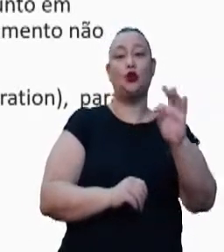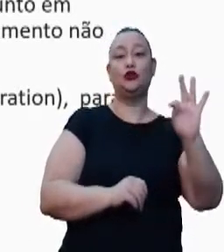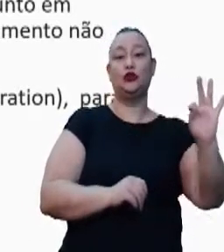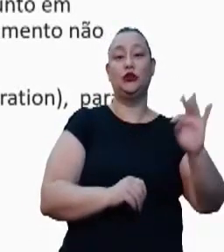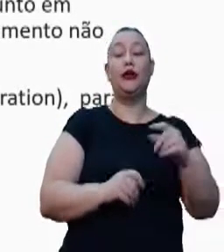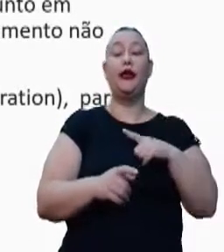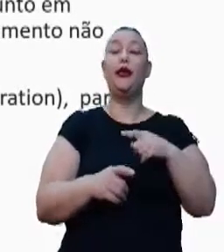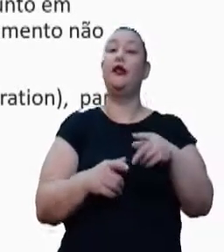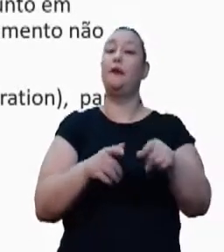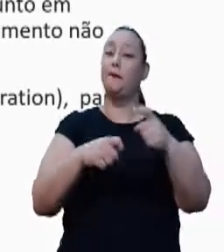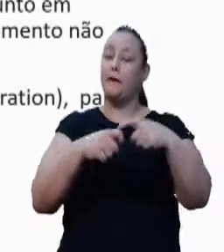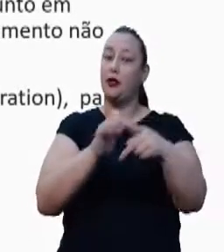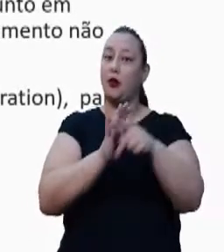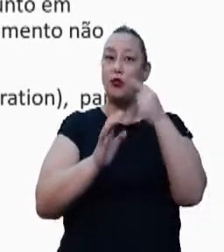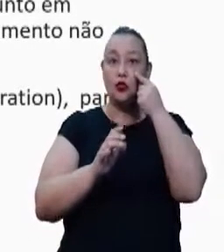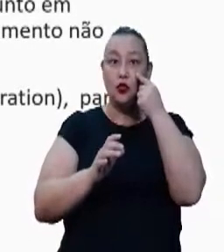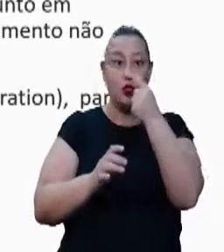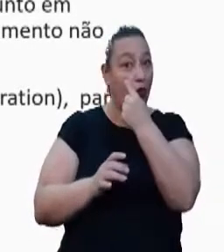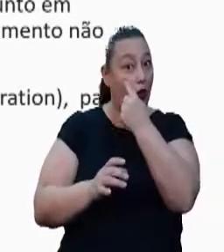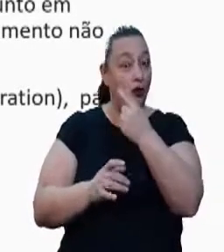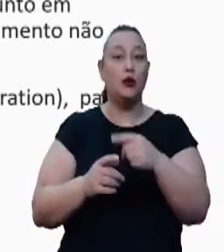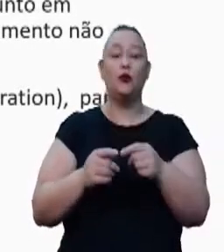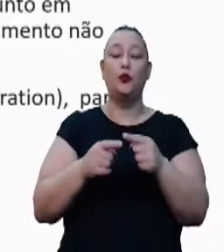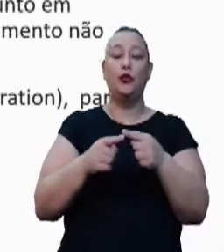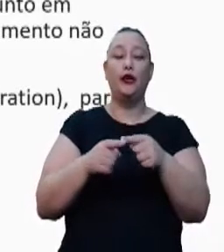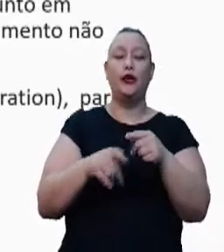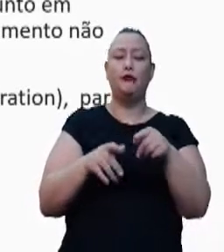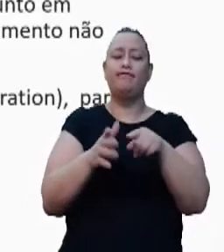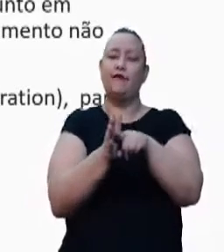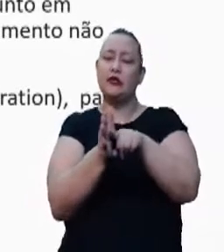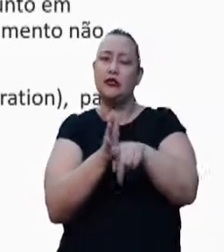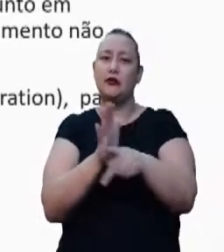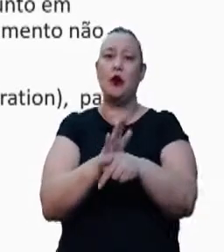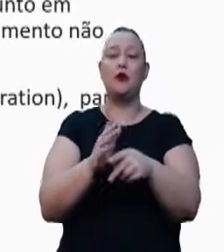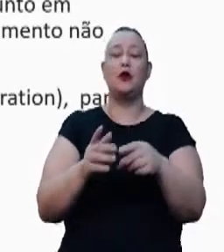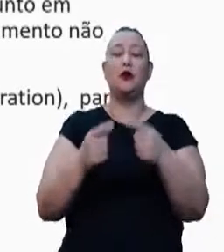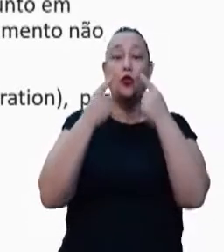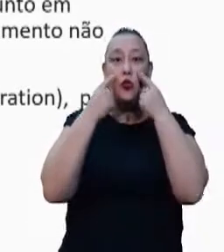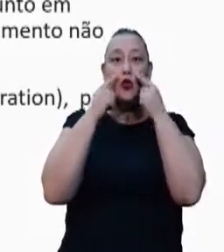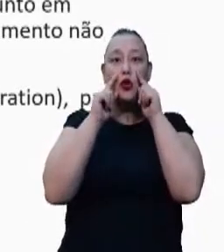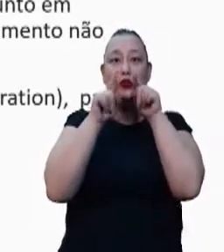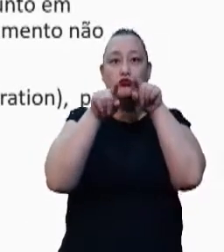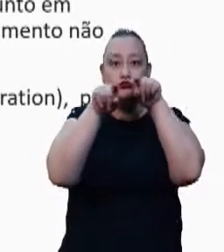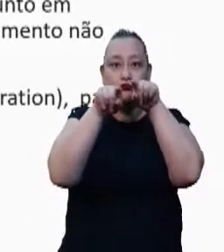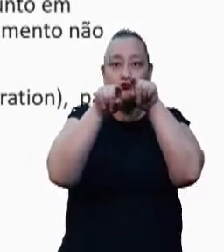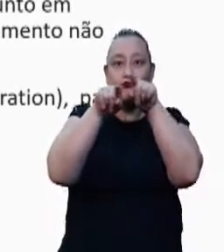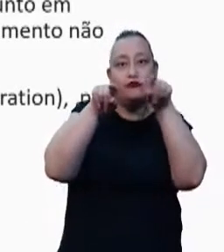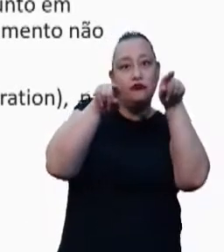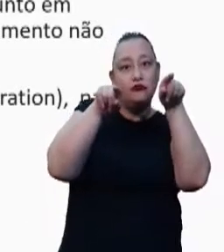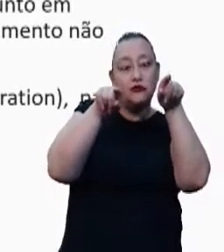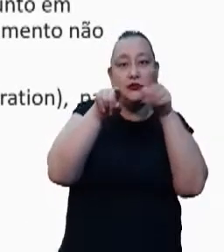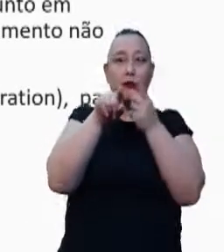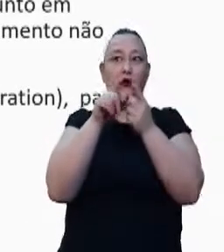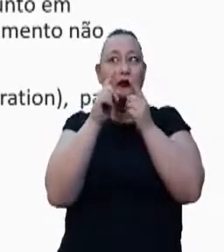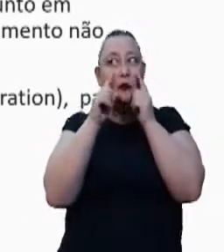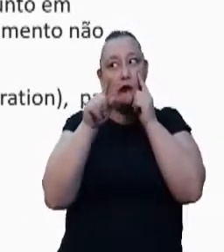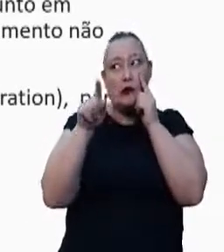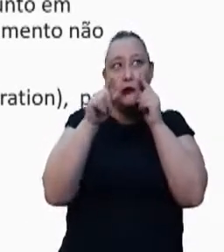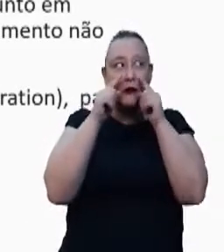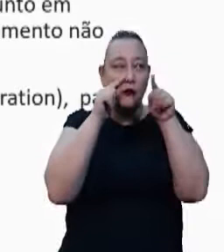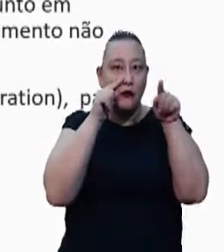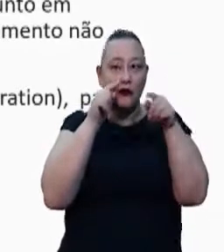queria alternativas para tratar o estrabismo. O que é o estrabismo? É aquele olho torto que a gente fala, né? A pessoa,